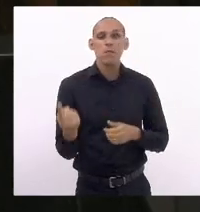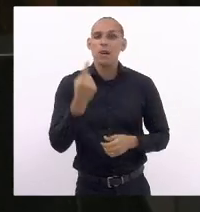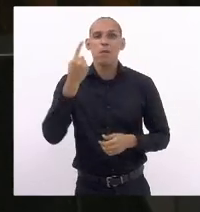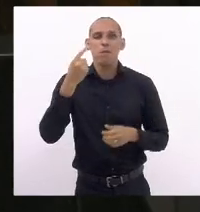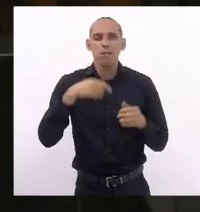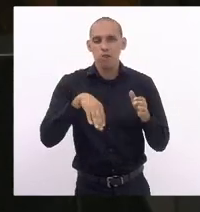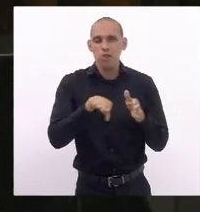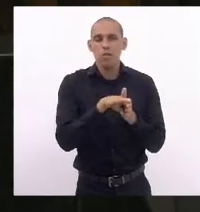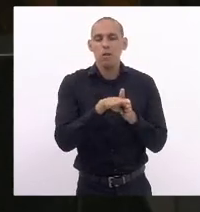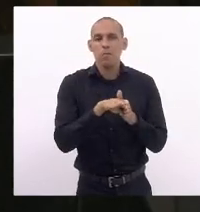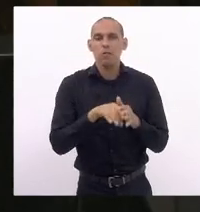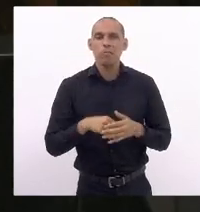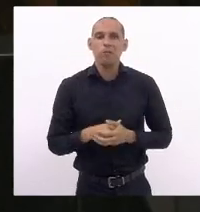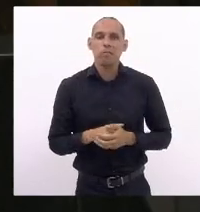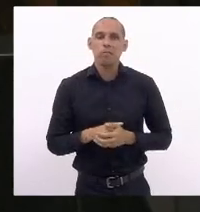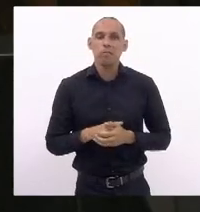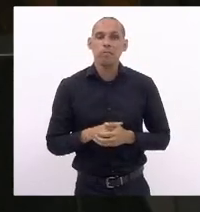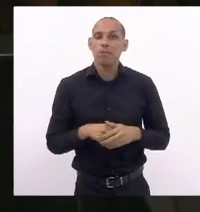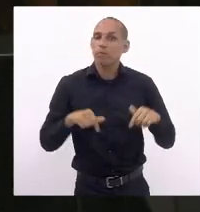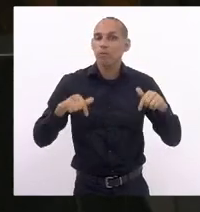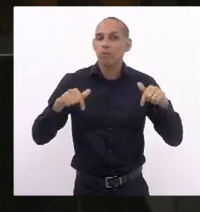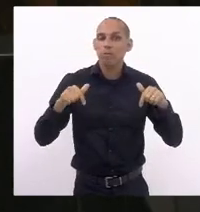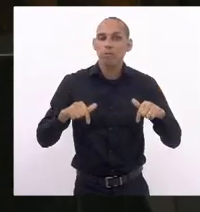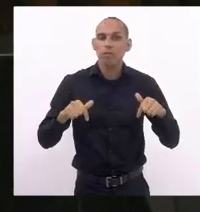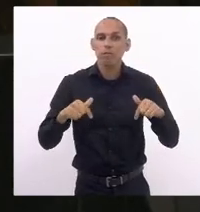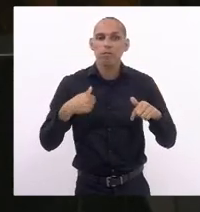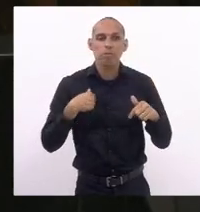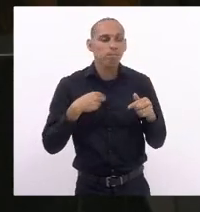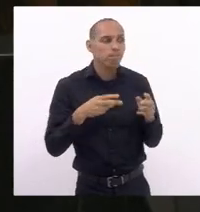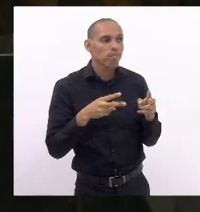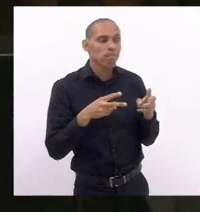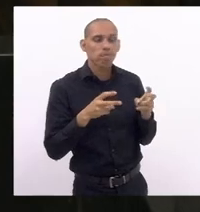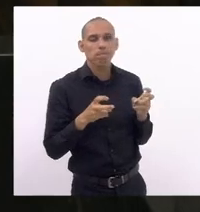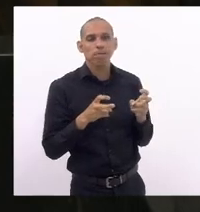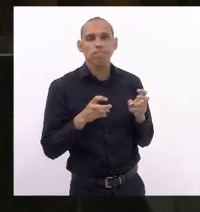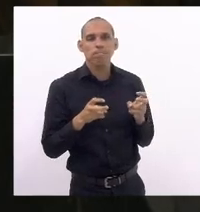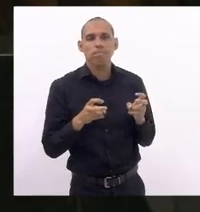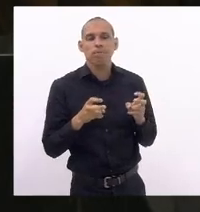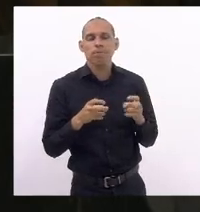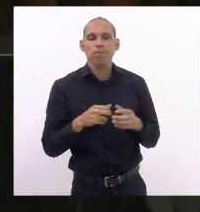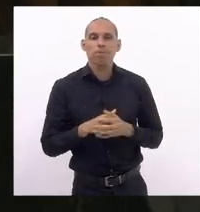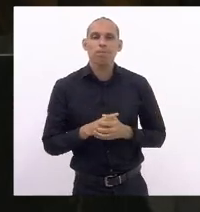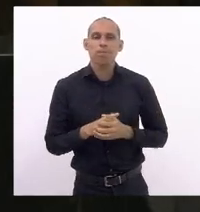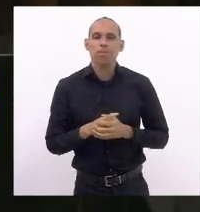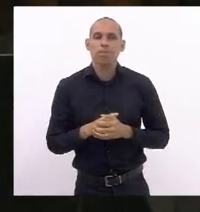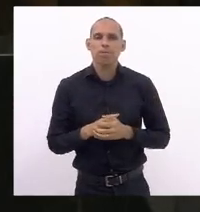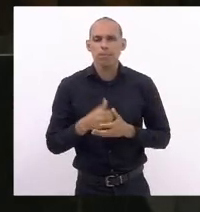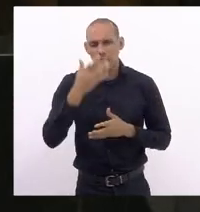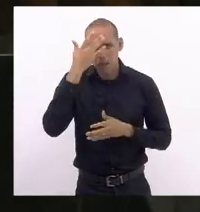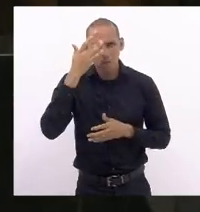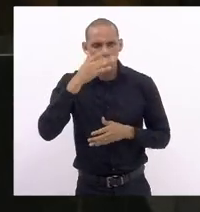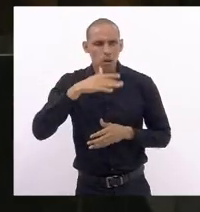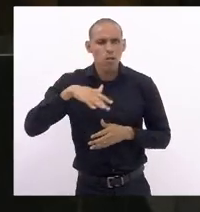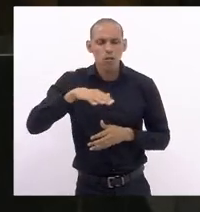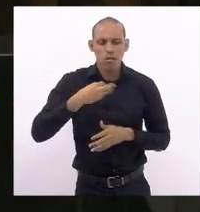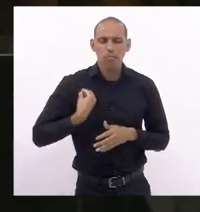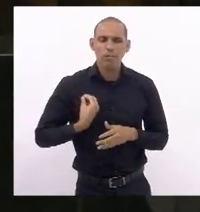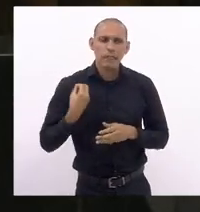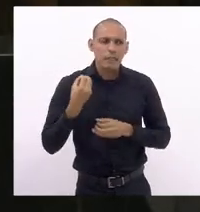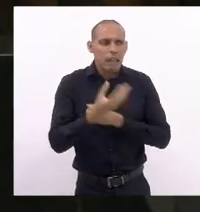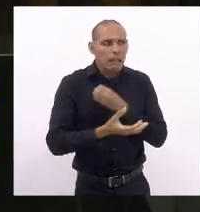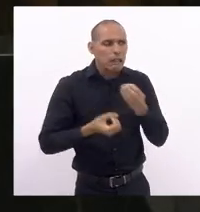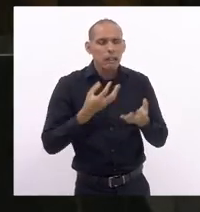naquele momento. E aqui fica o meu reconhecimento, aqueles que dão a vida para salvar a vida de